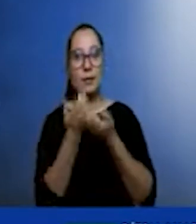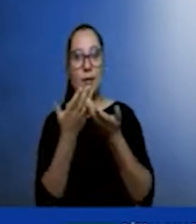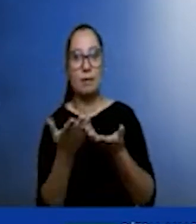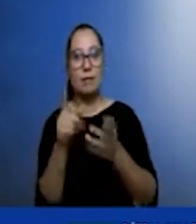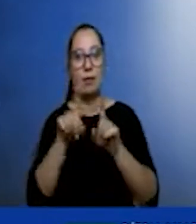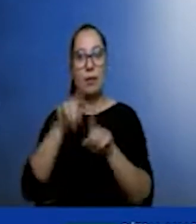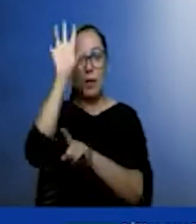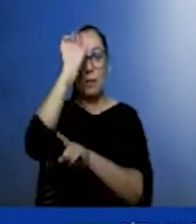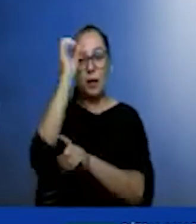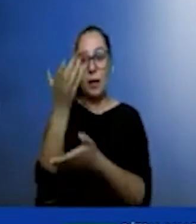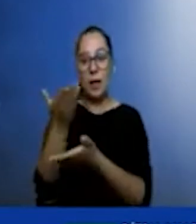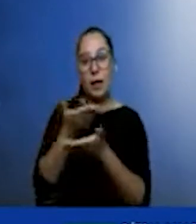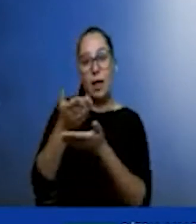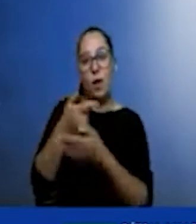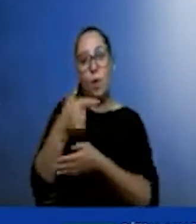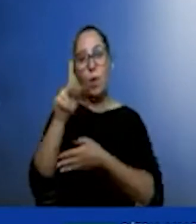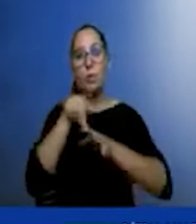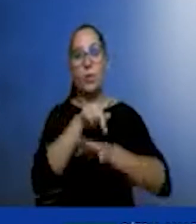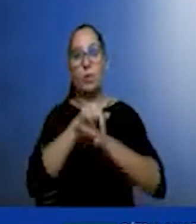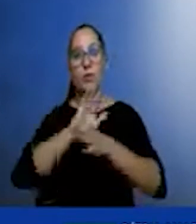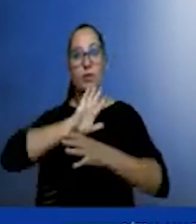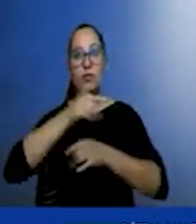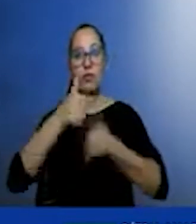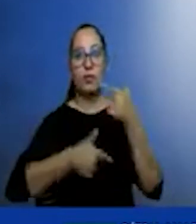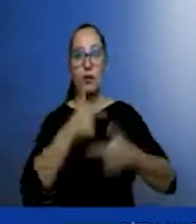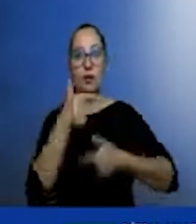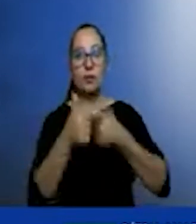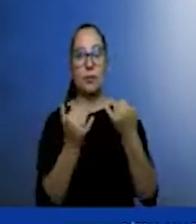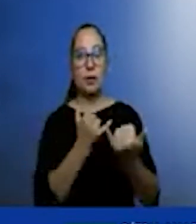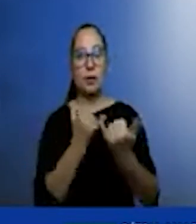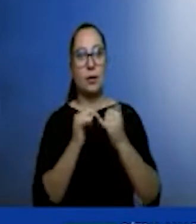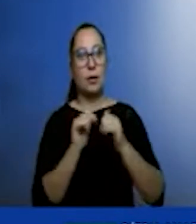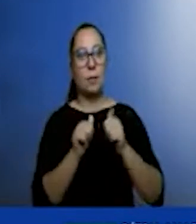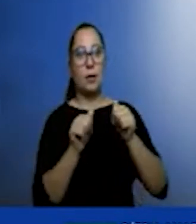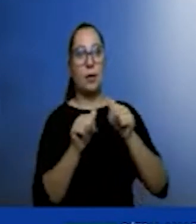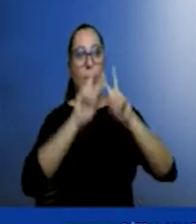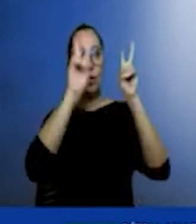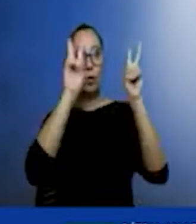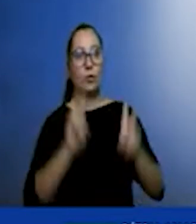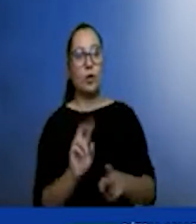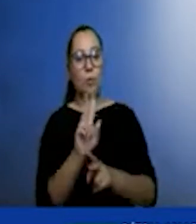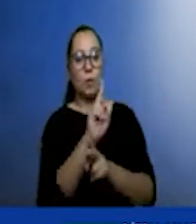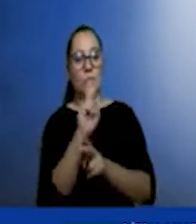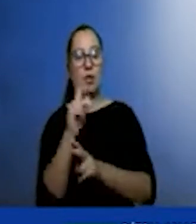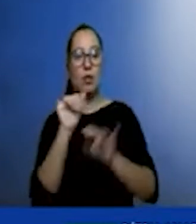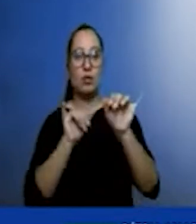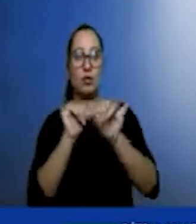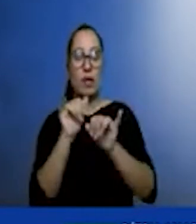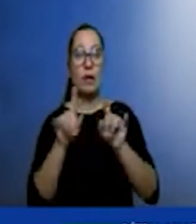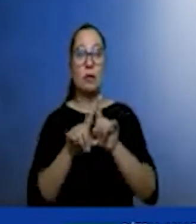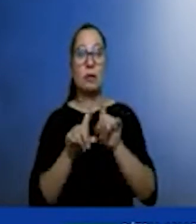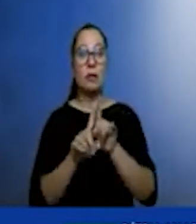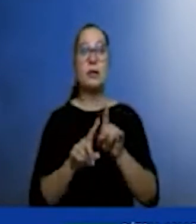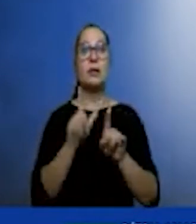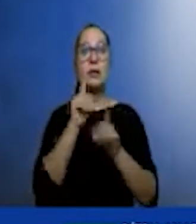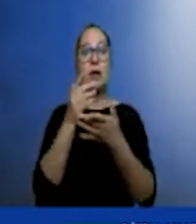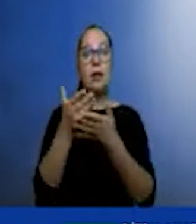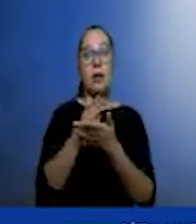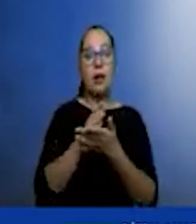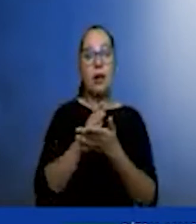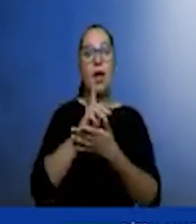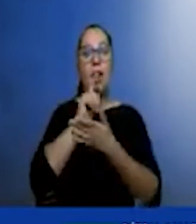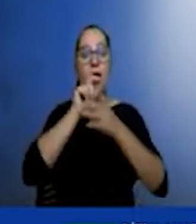com outros países que já estão trabalhando, por exemplo, melhor a questão do hidrogênio ou mesmo a questão da hibridização de usinas,